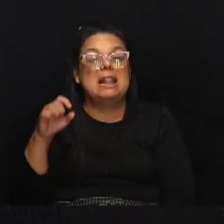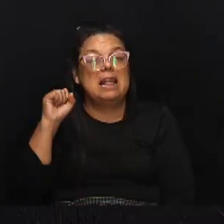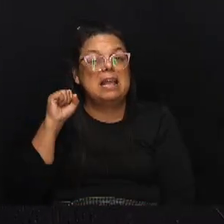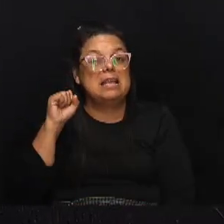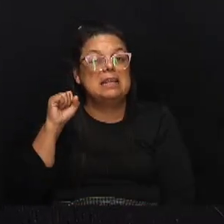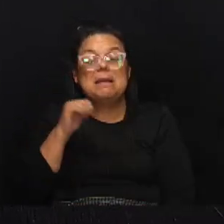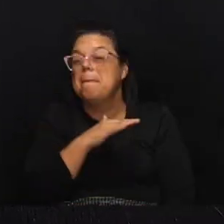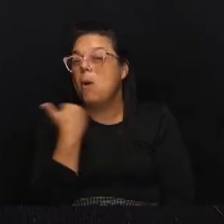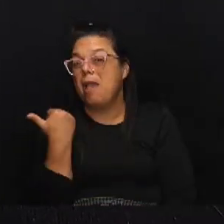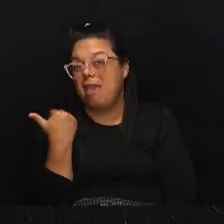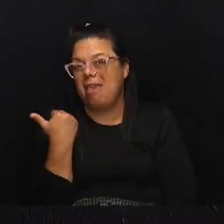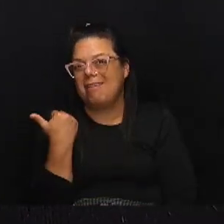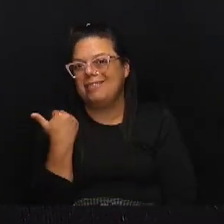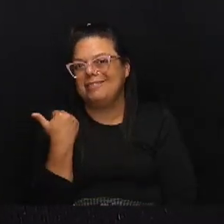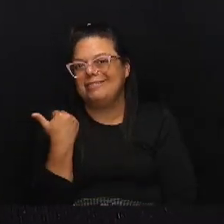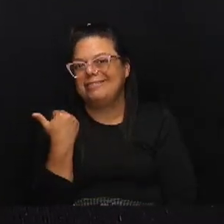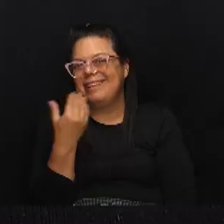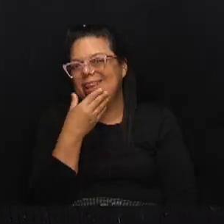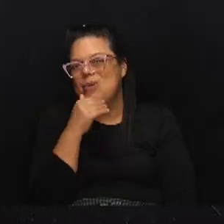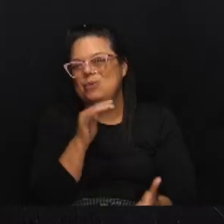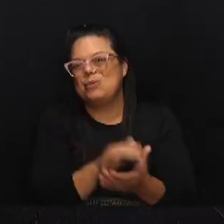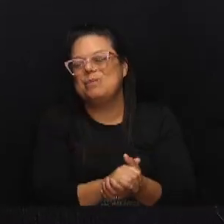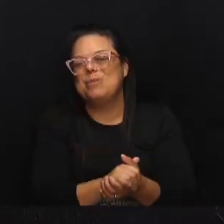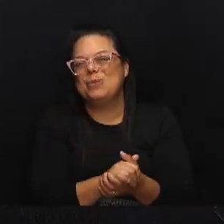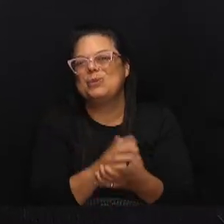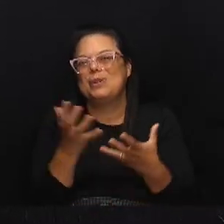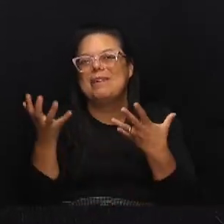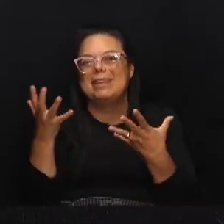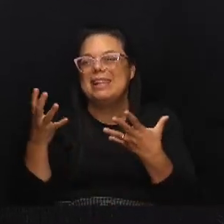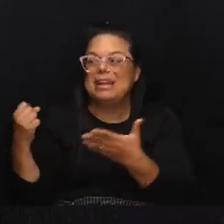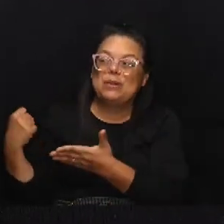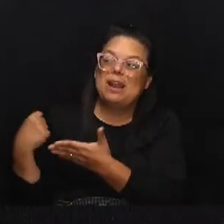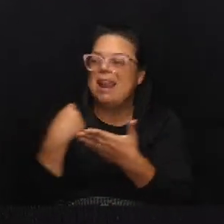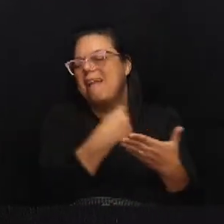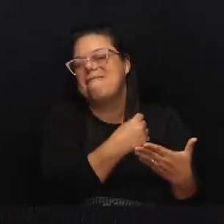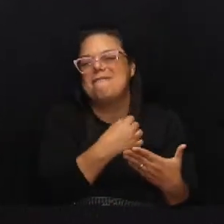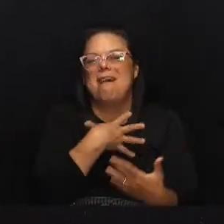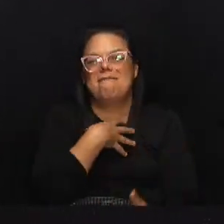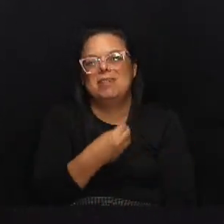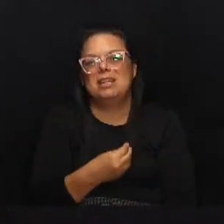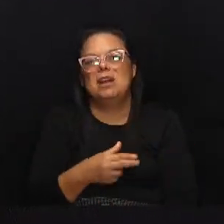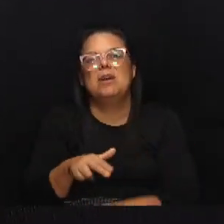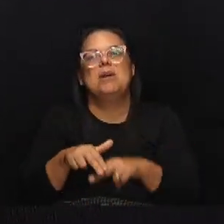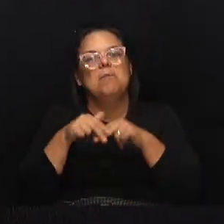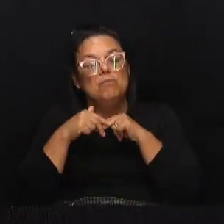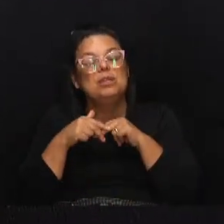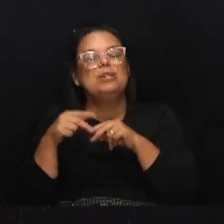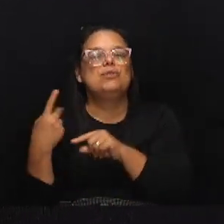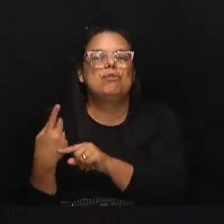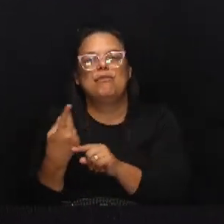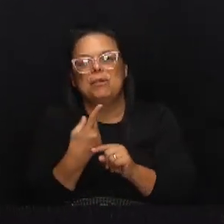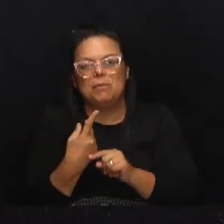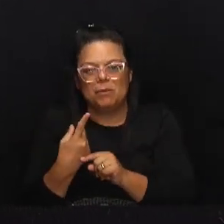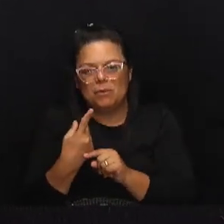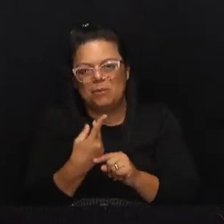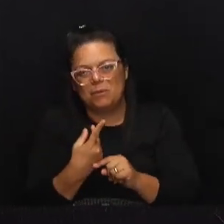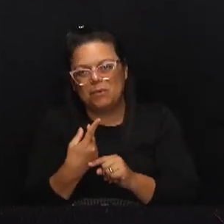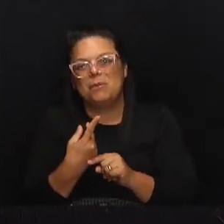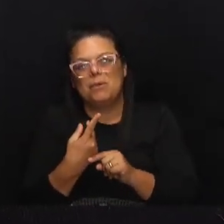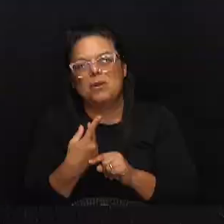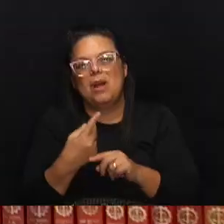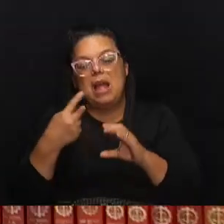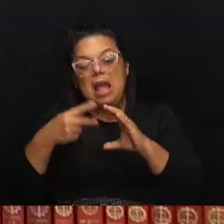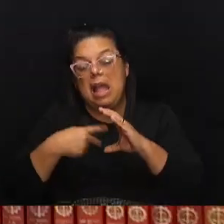o marido estava ameaçando de levar a filha consigo. Por isso que ela foi procurar, caso extremo, ela foi procurar a